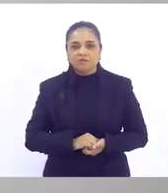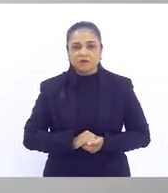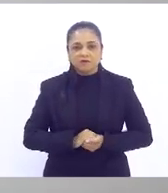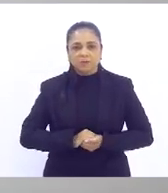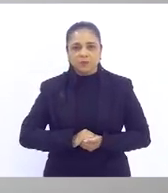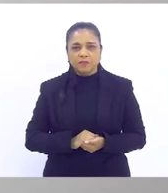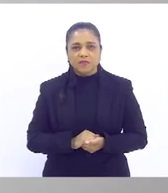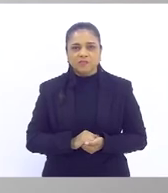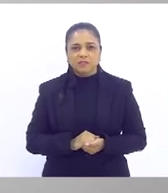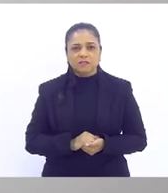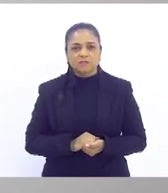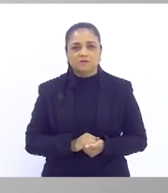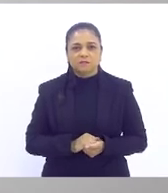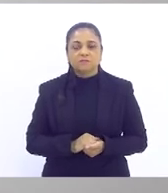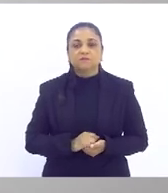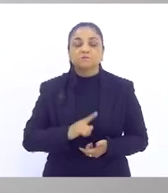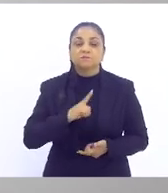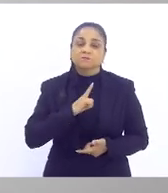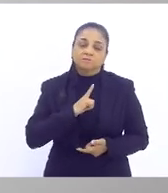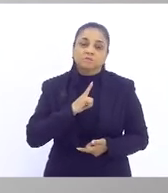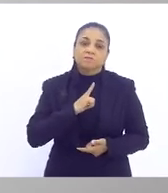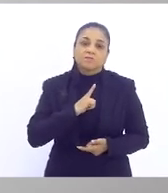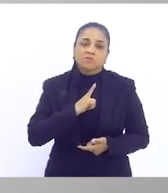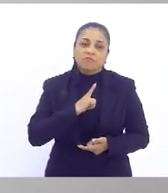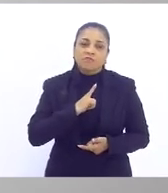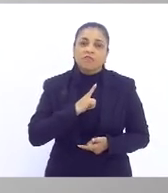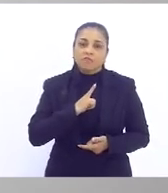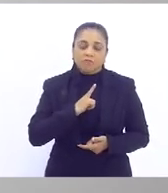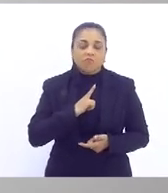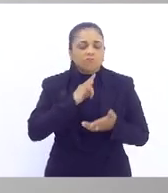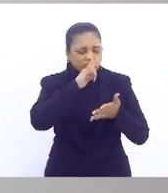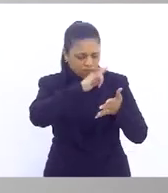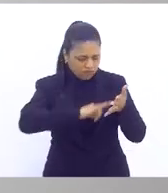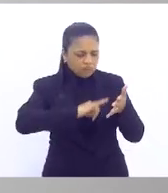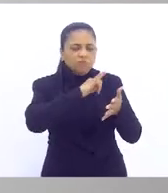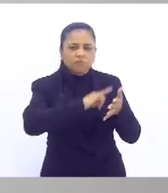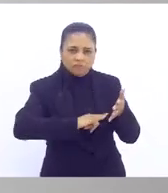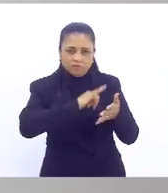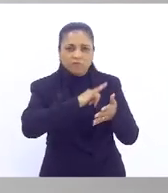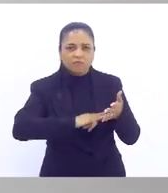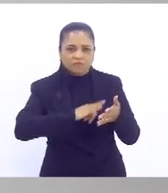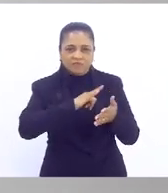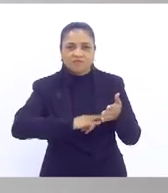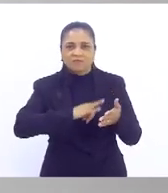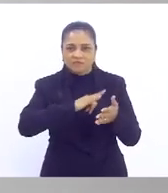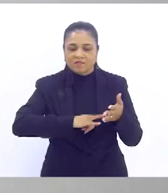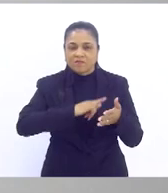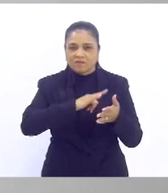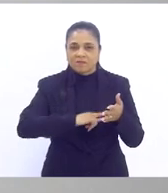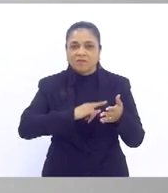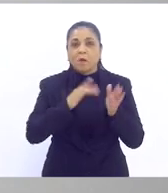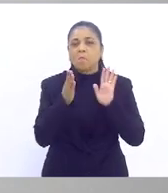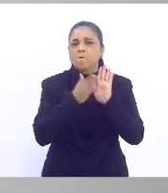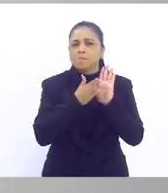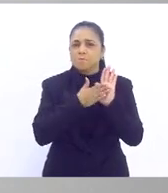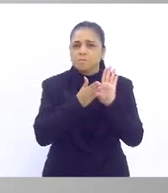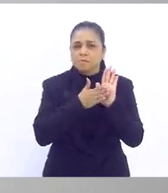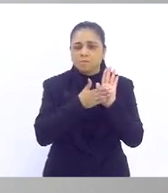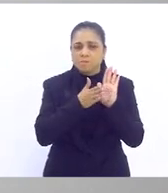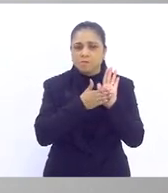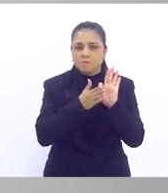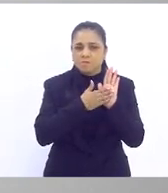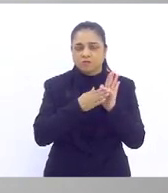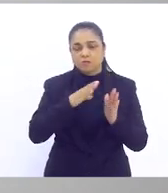se construir mas eu acho que esse documento que foi proposto aqui pelo